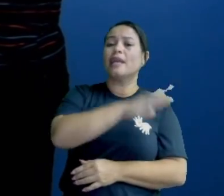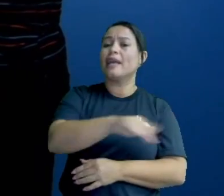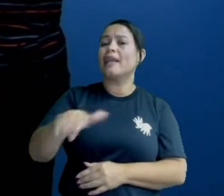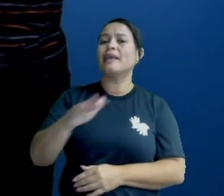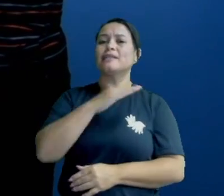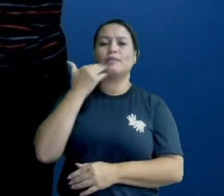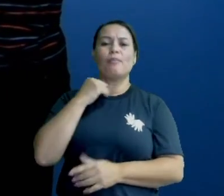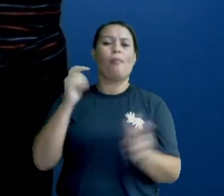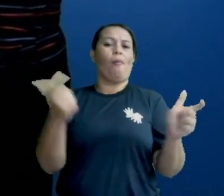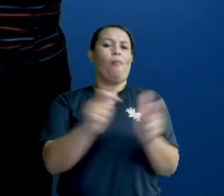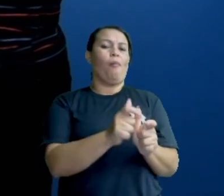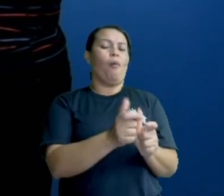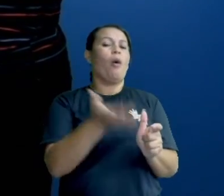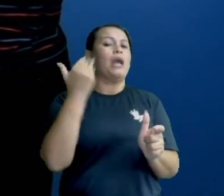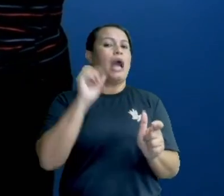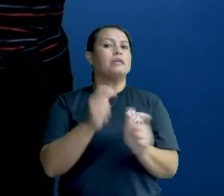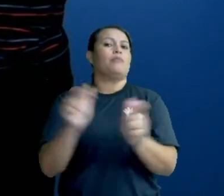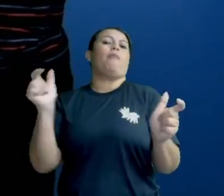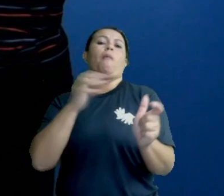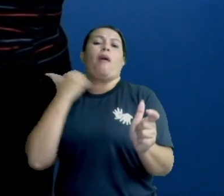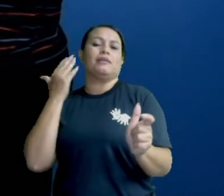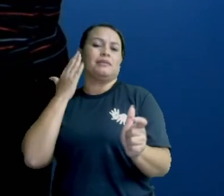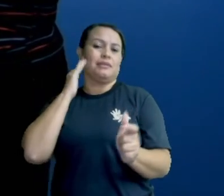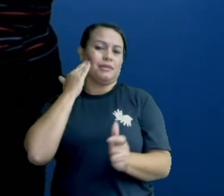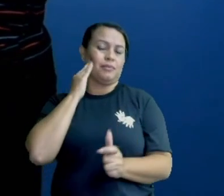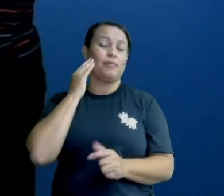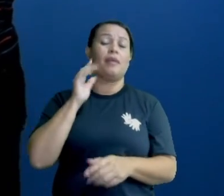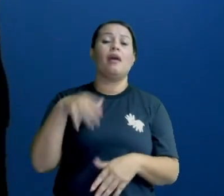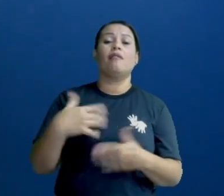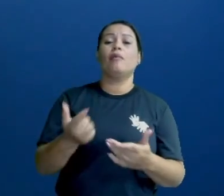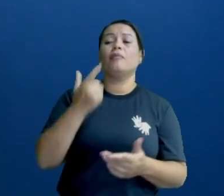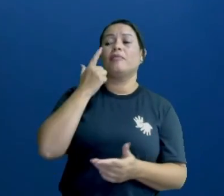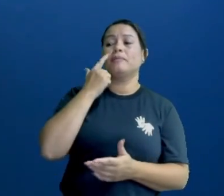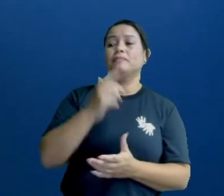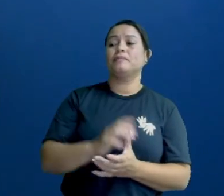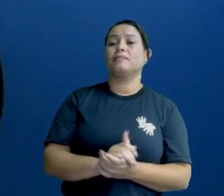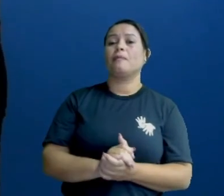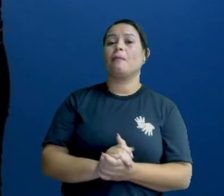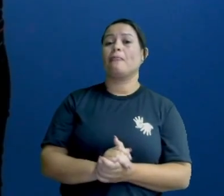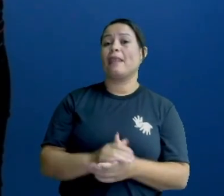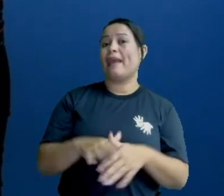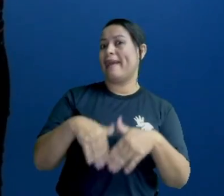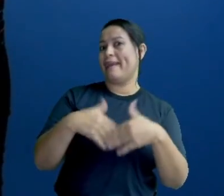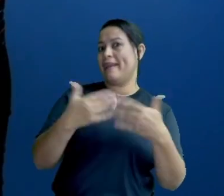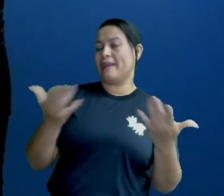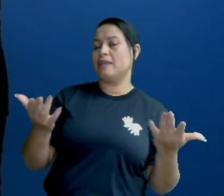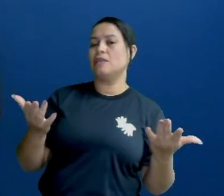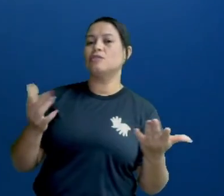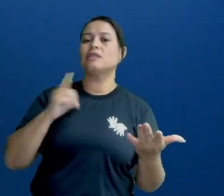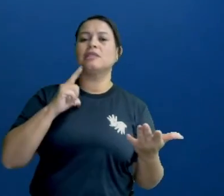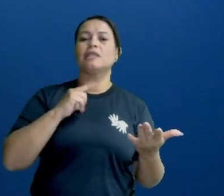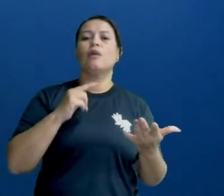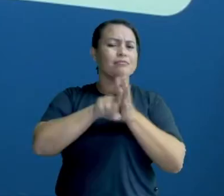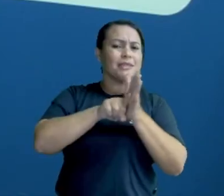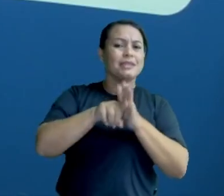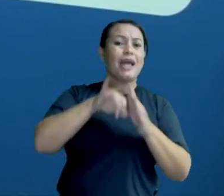né, doenças adquiridas aí no primeiro ano de vida, tá? Bem, era